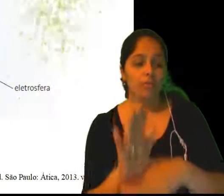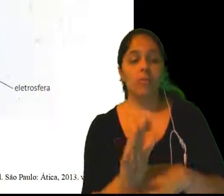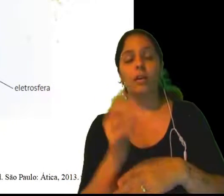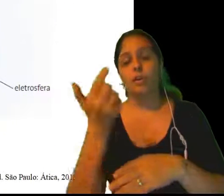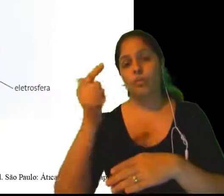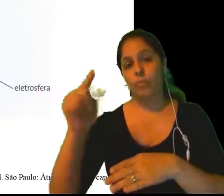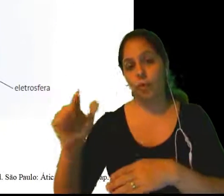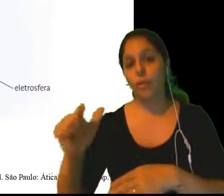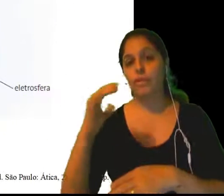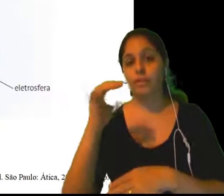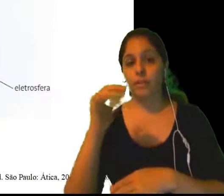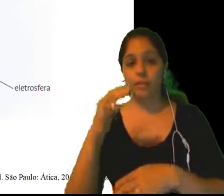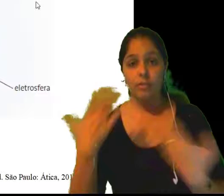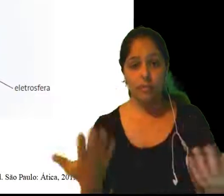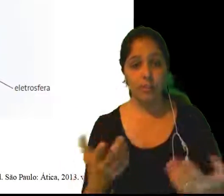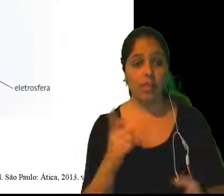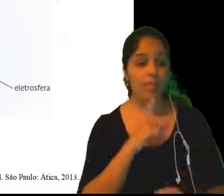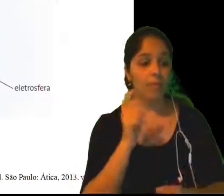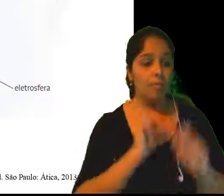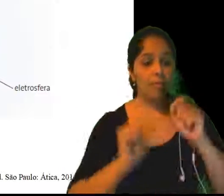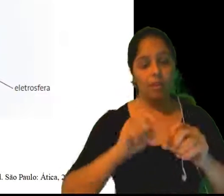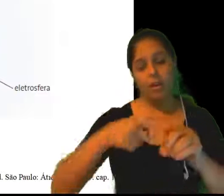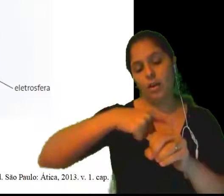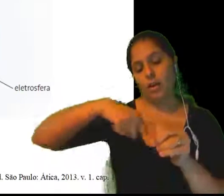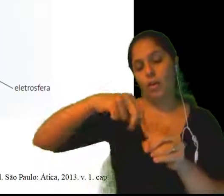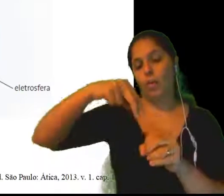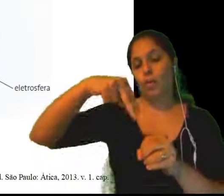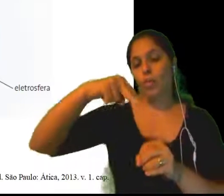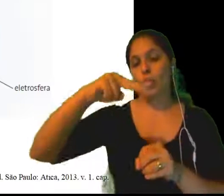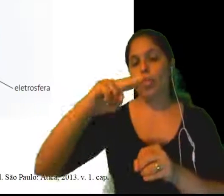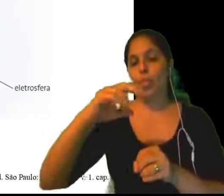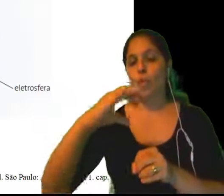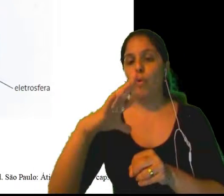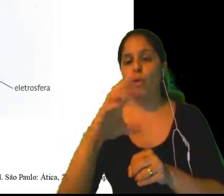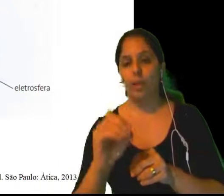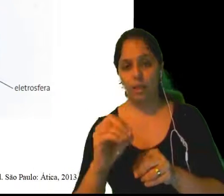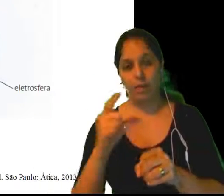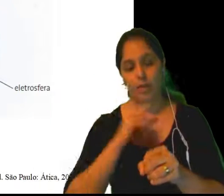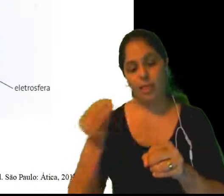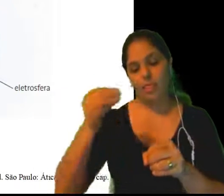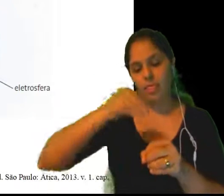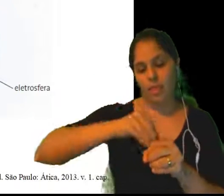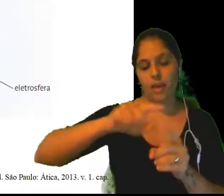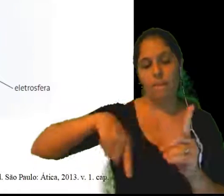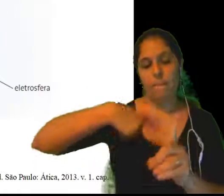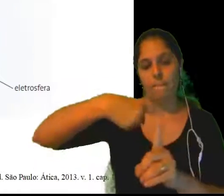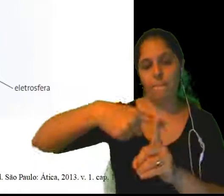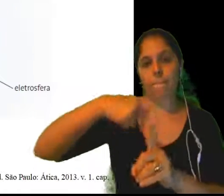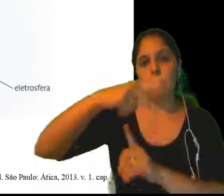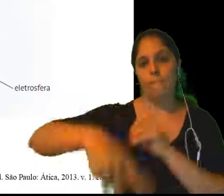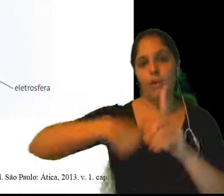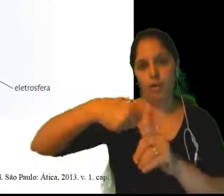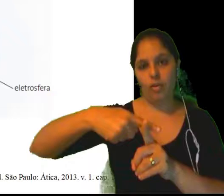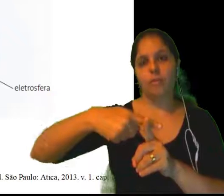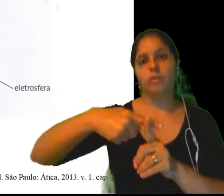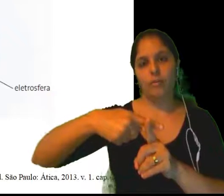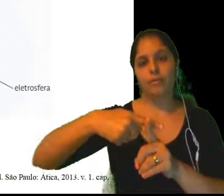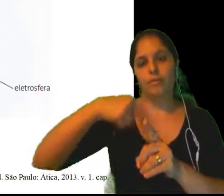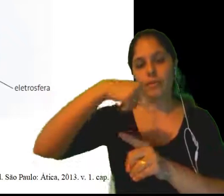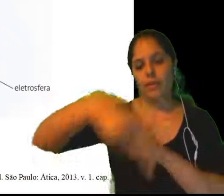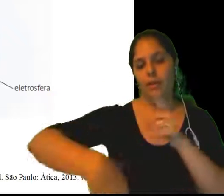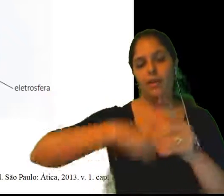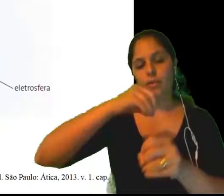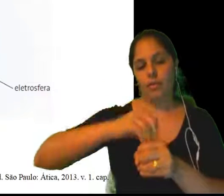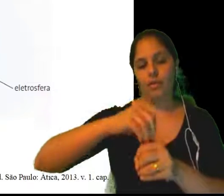e Sommerfeld. Então, nele nós temos o núcleo, composto de prótons e nêutrons, e